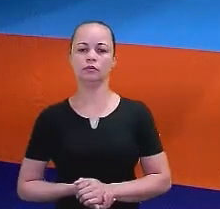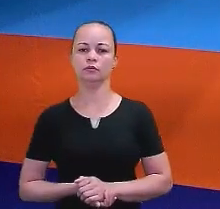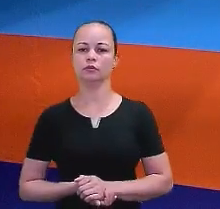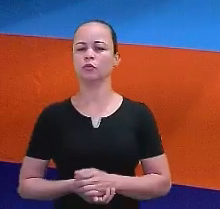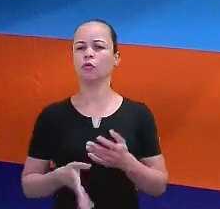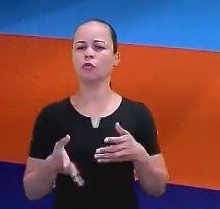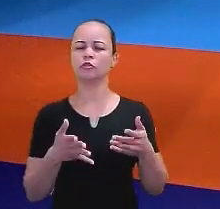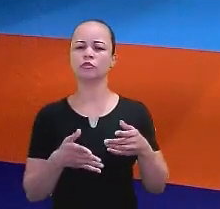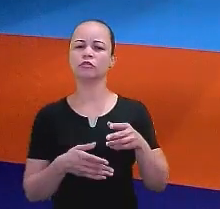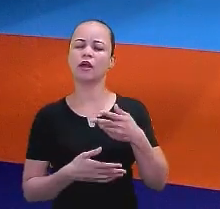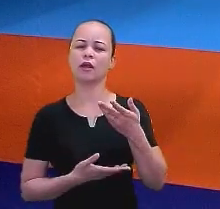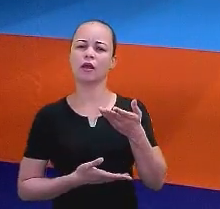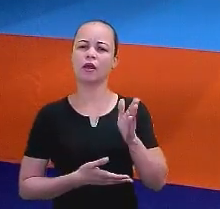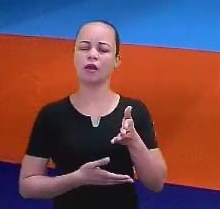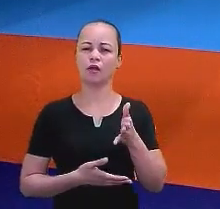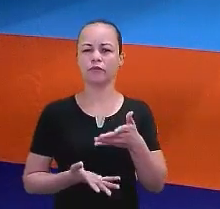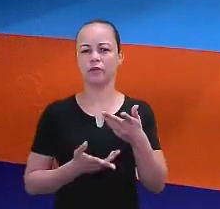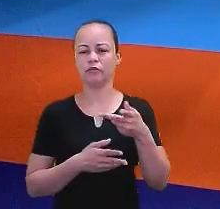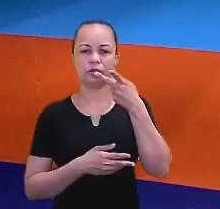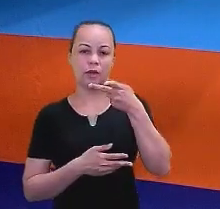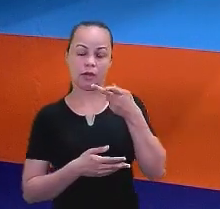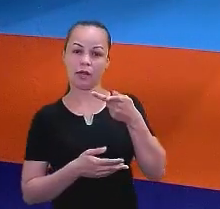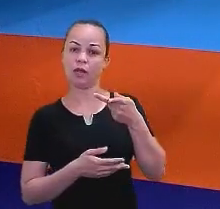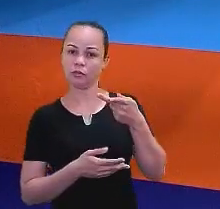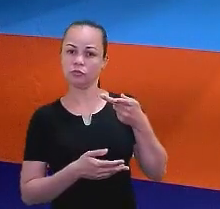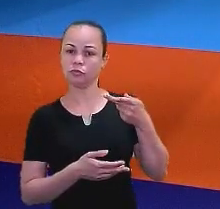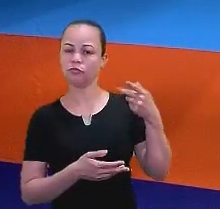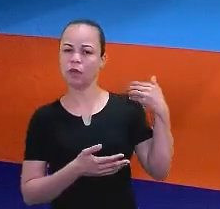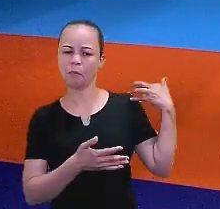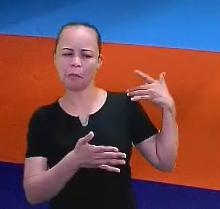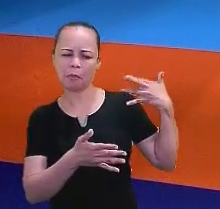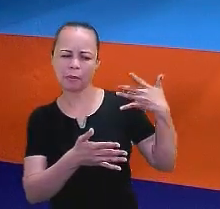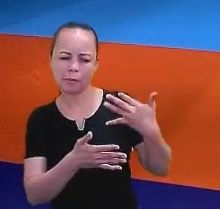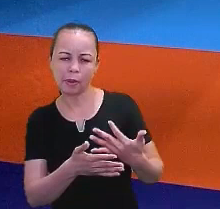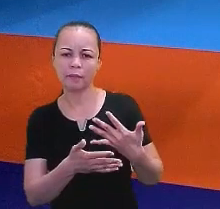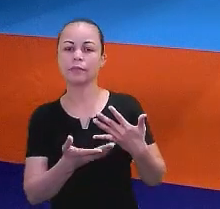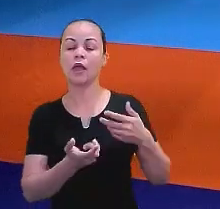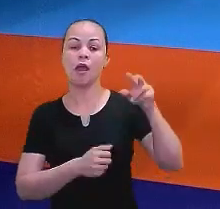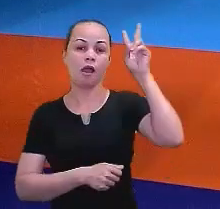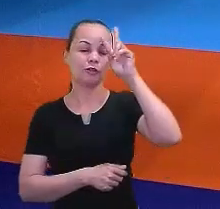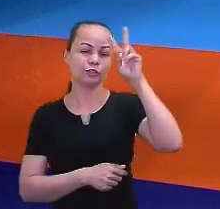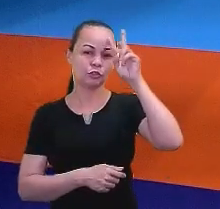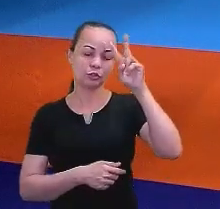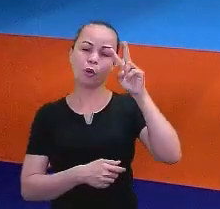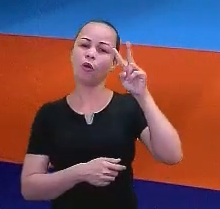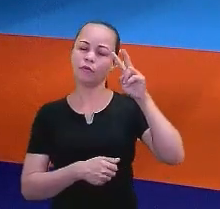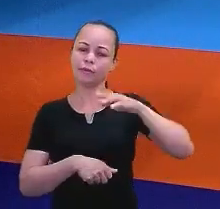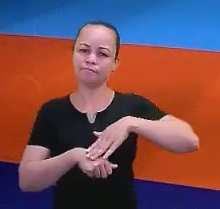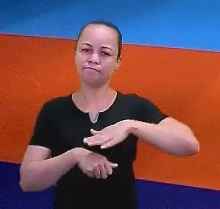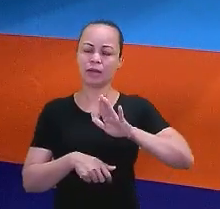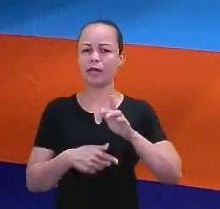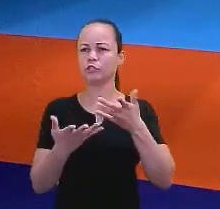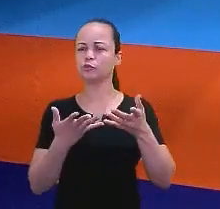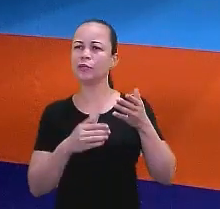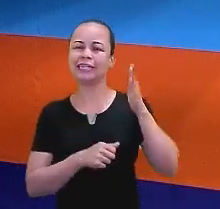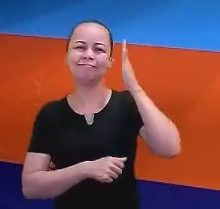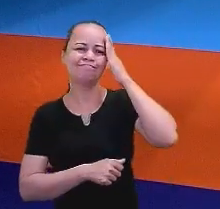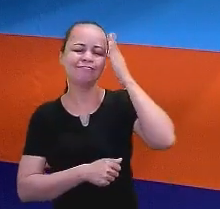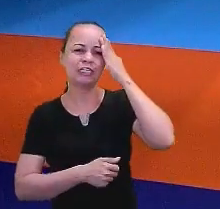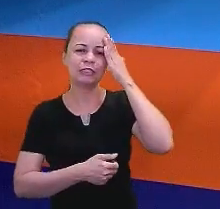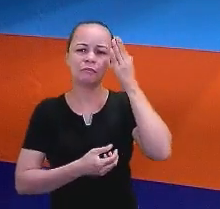venho dizendo há algum tempo a vocês, a história ela é muito mais do que a gente tem essa compreensão